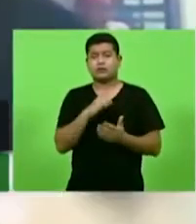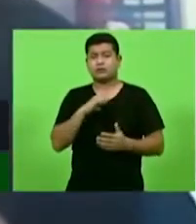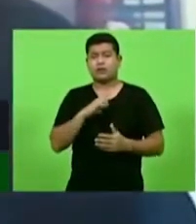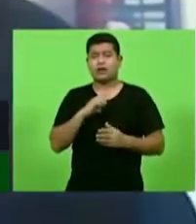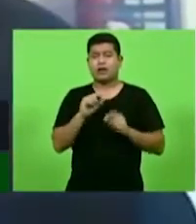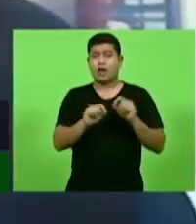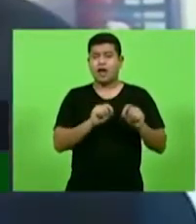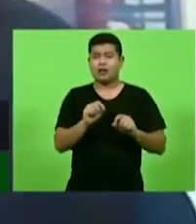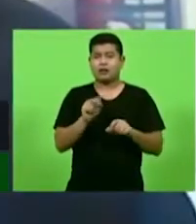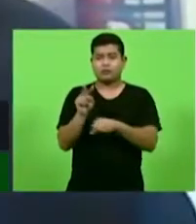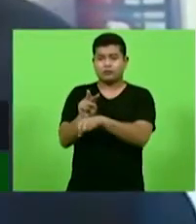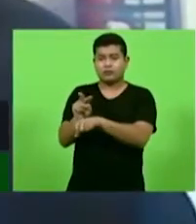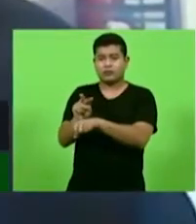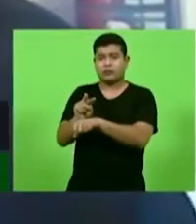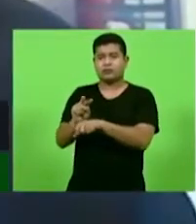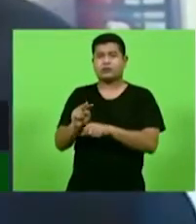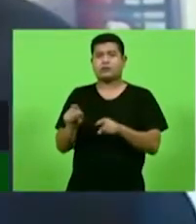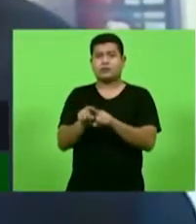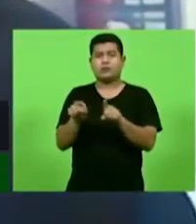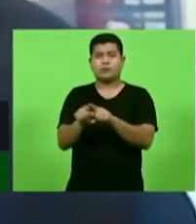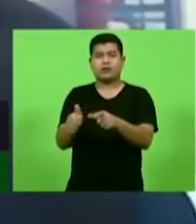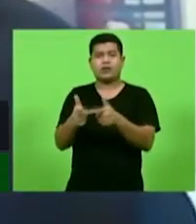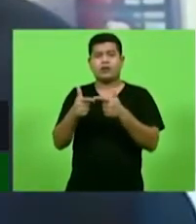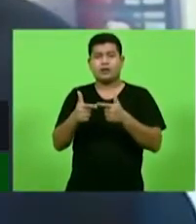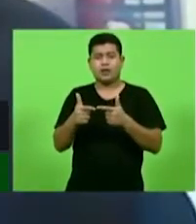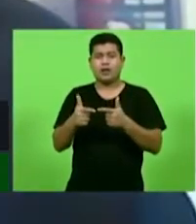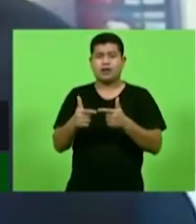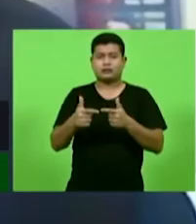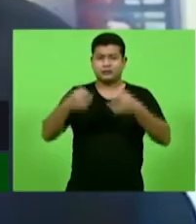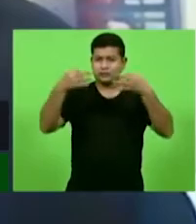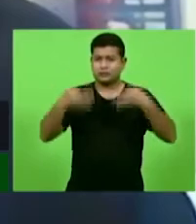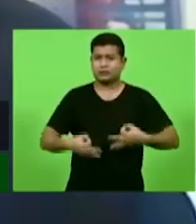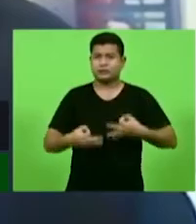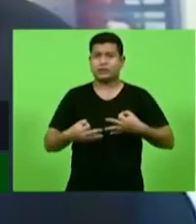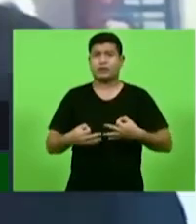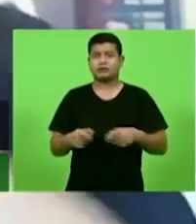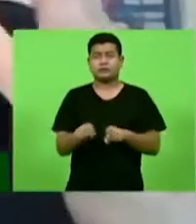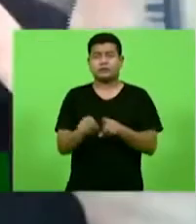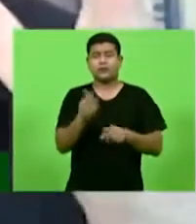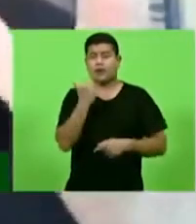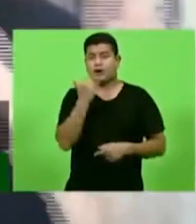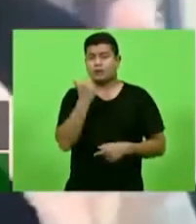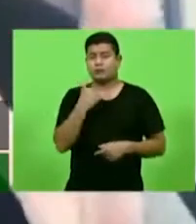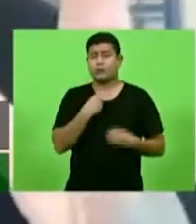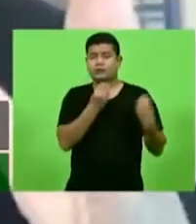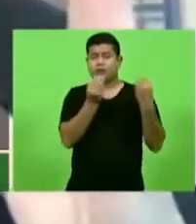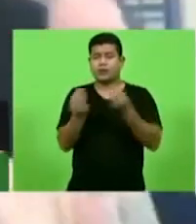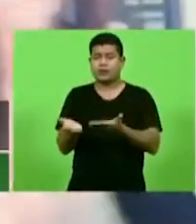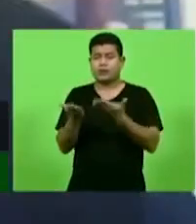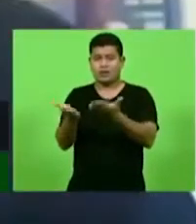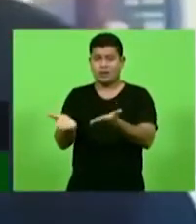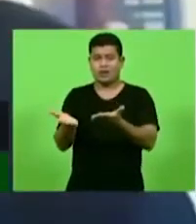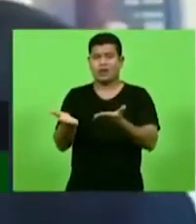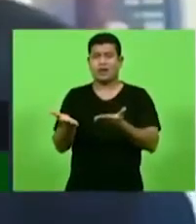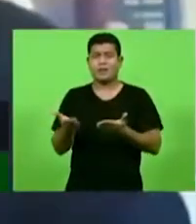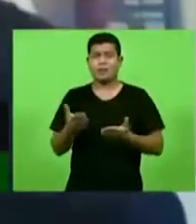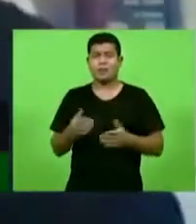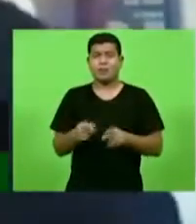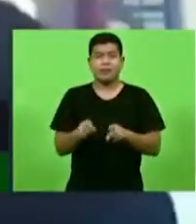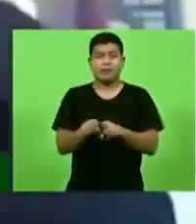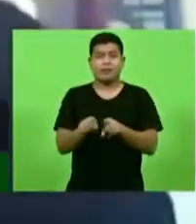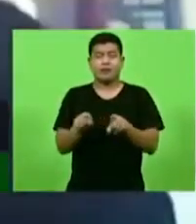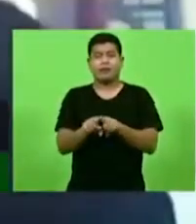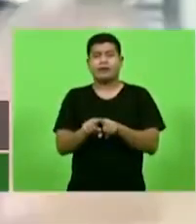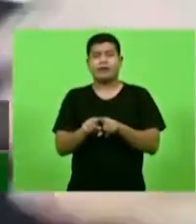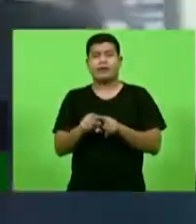e os alvarás, né? Sobre a alimentação que é oferecida na merenda escolar, sobre o projeto que